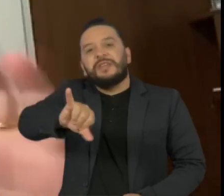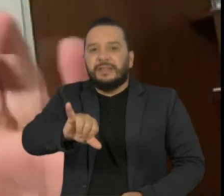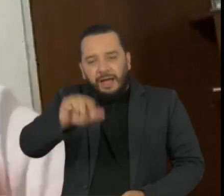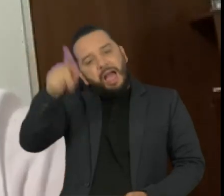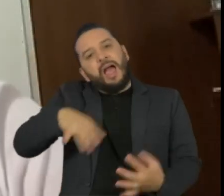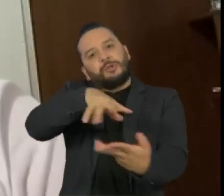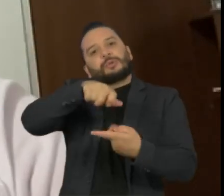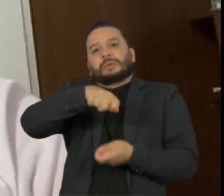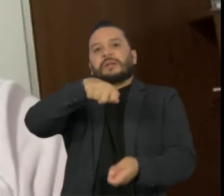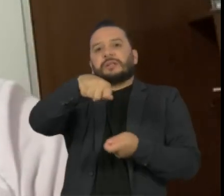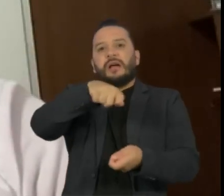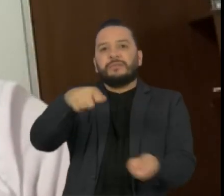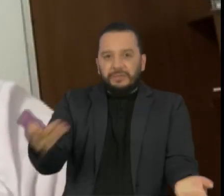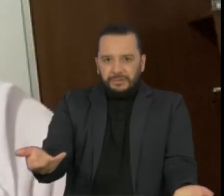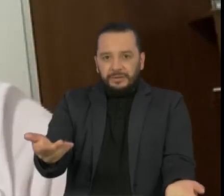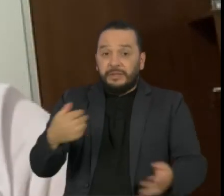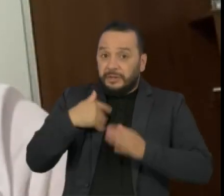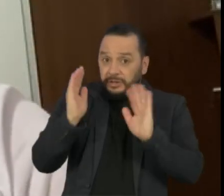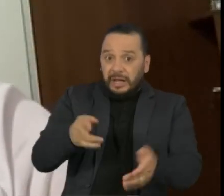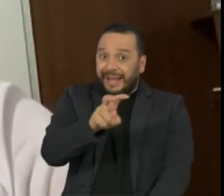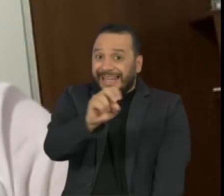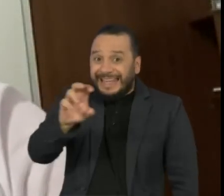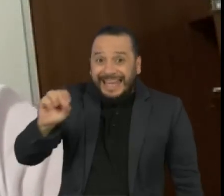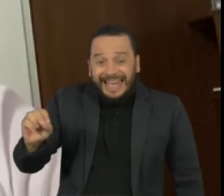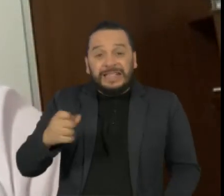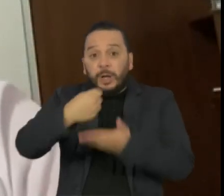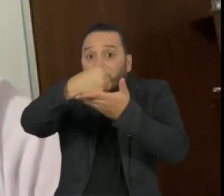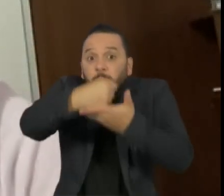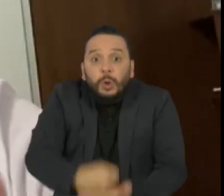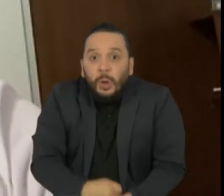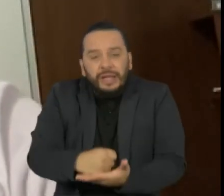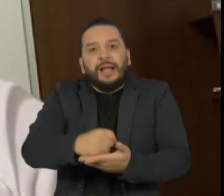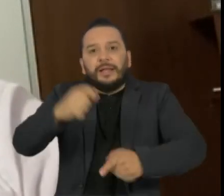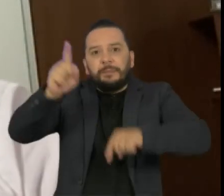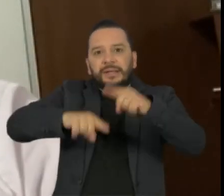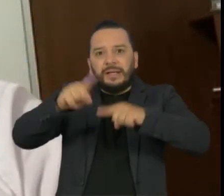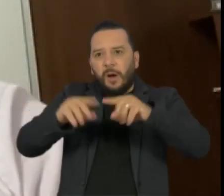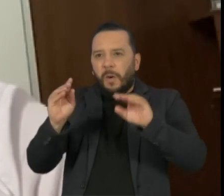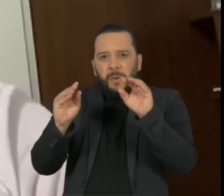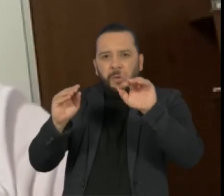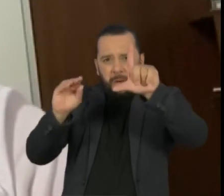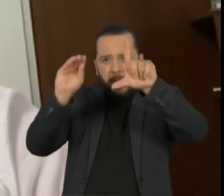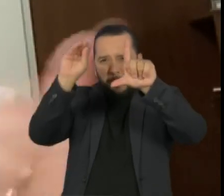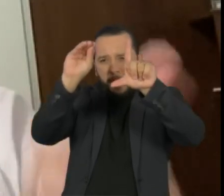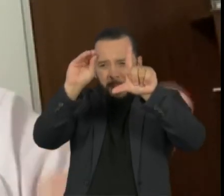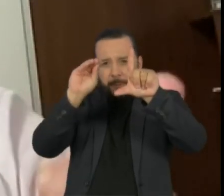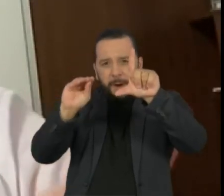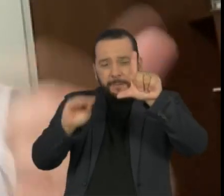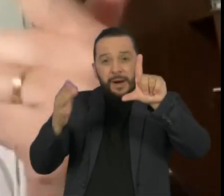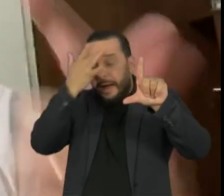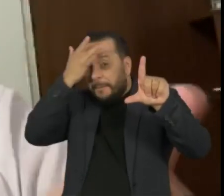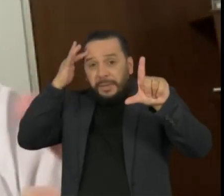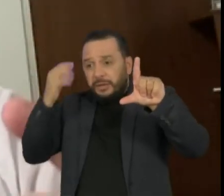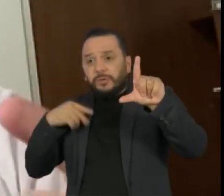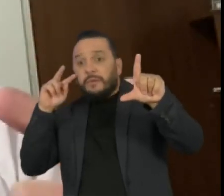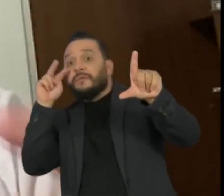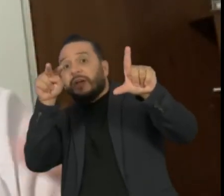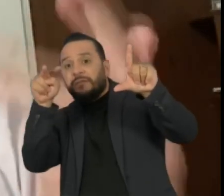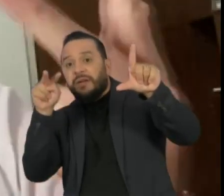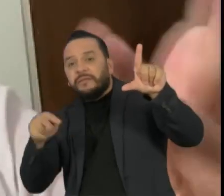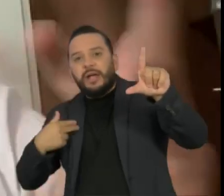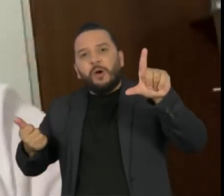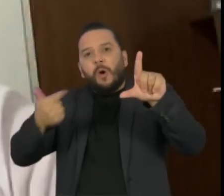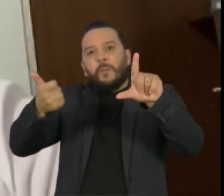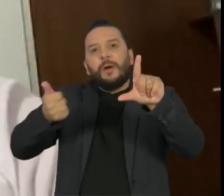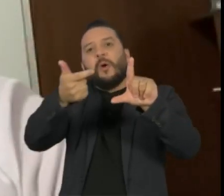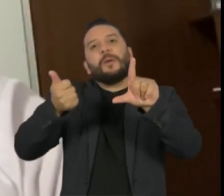Já disponibilizamos 500 toneladas de produto, criando uma cadeia sustentável, sem desperdícios